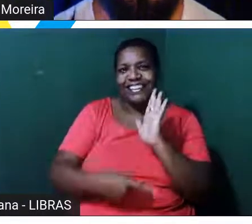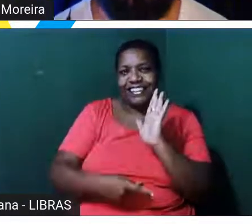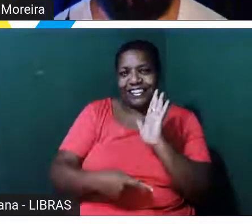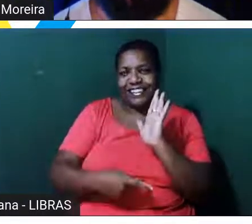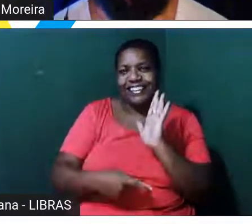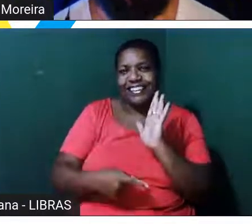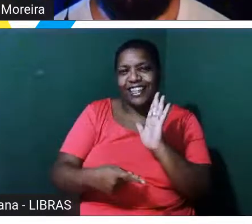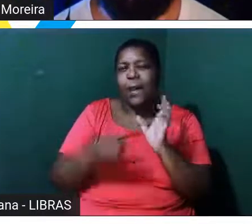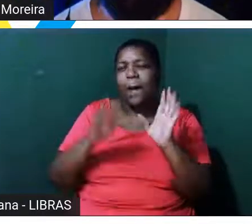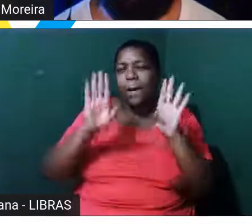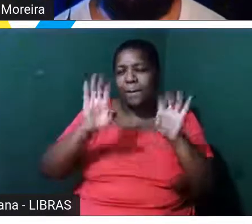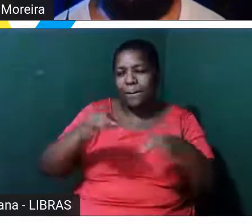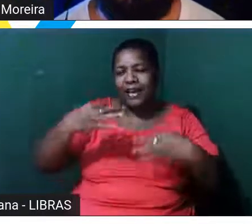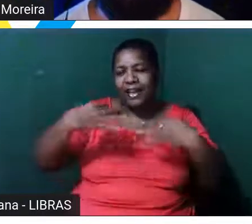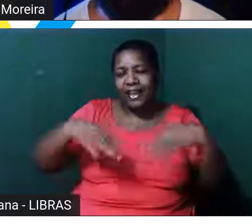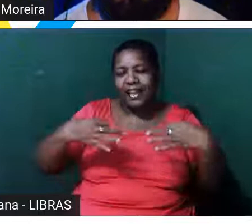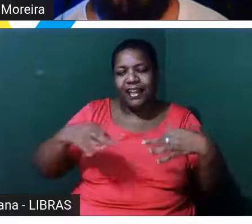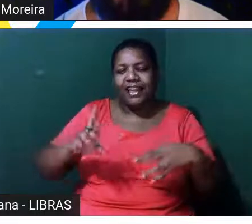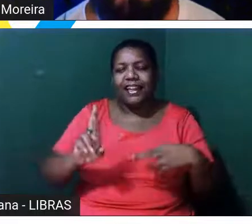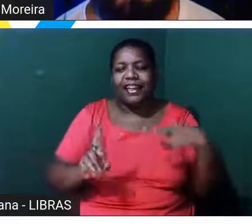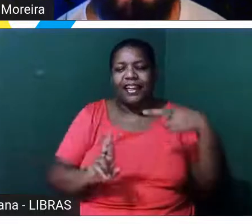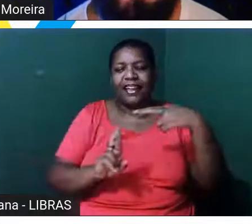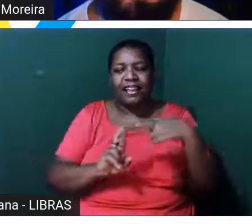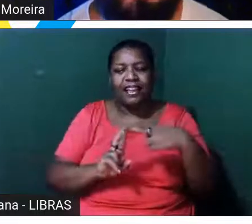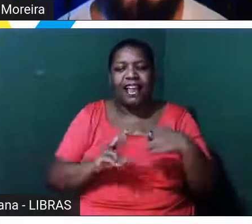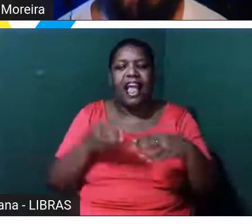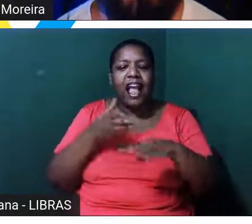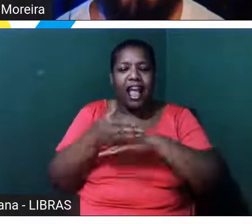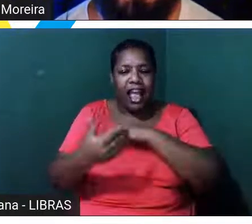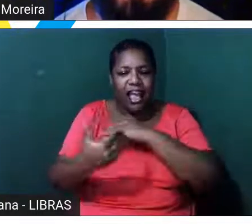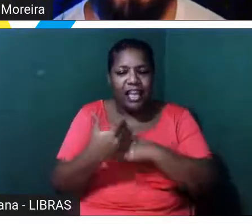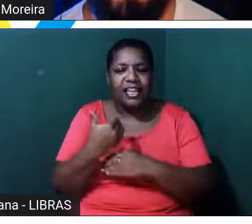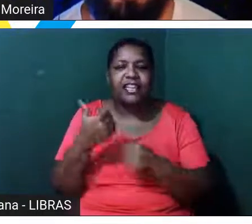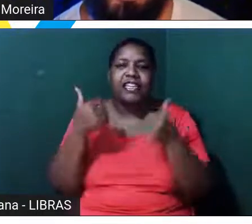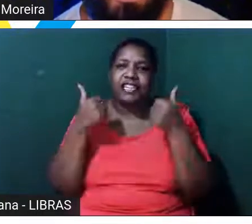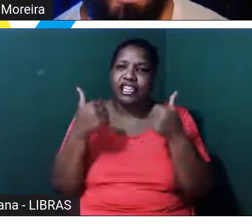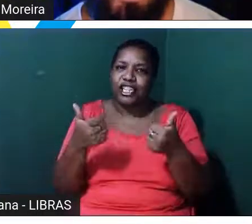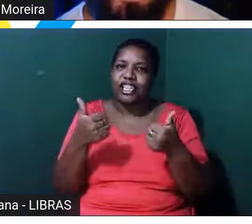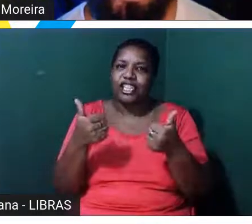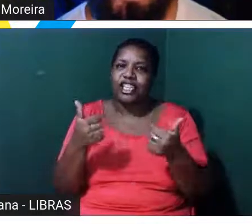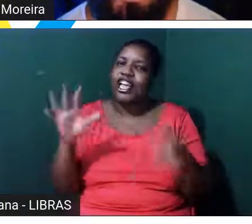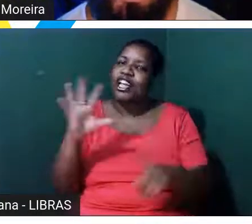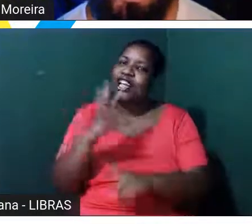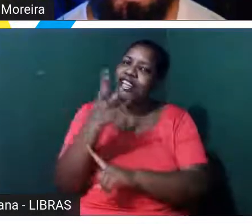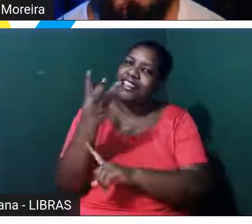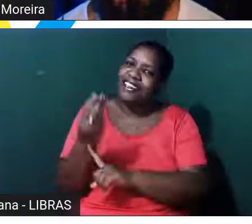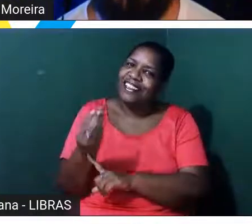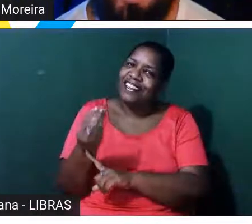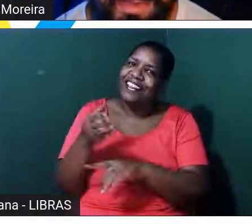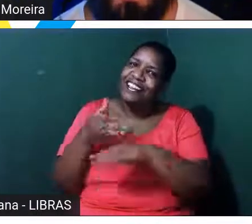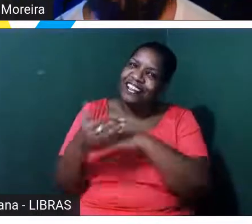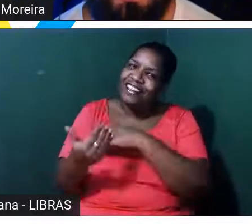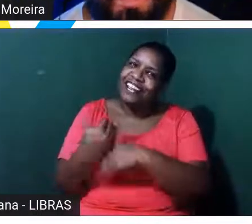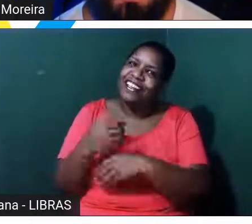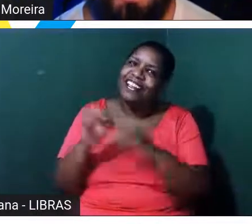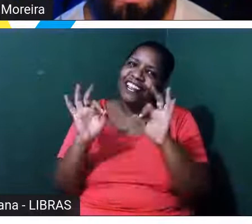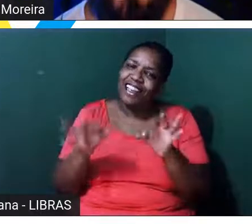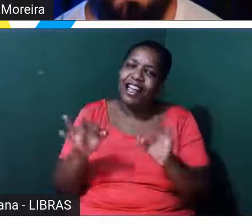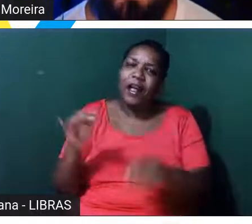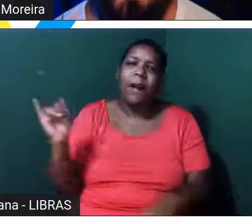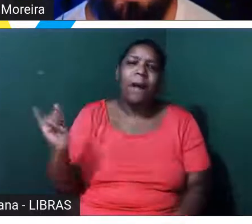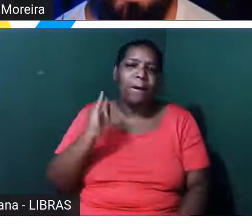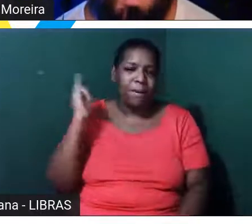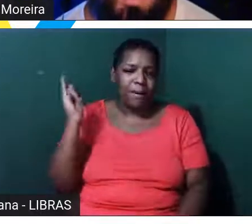muito bem à sensibilizado e artisticamente a sensibilizador periférico todas